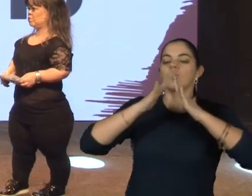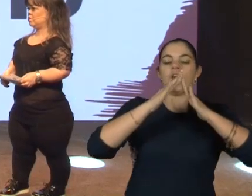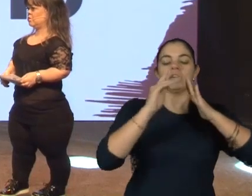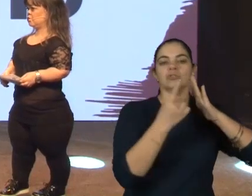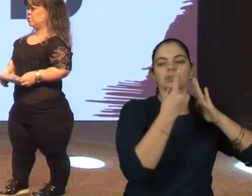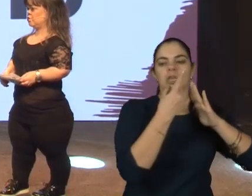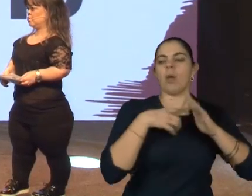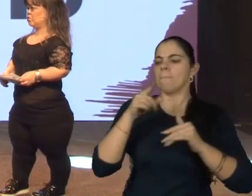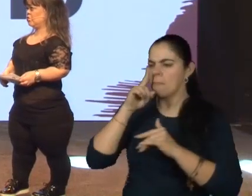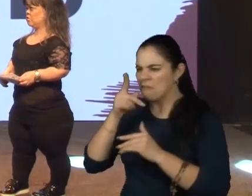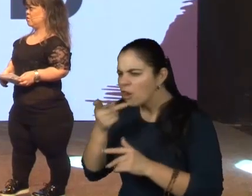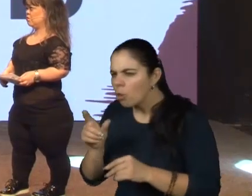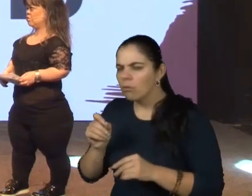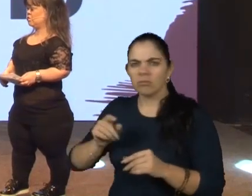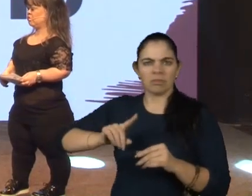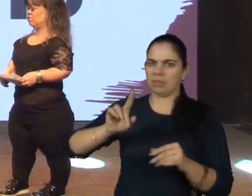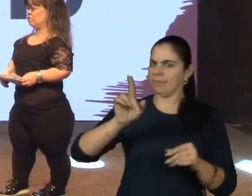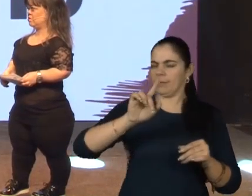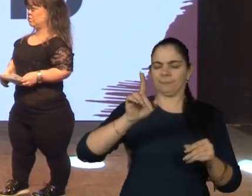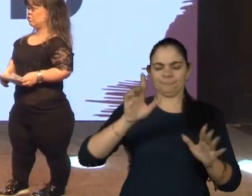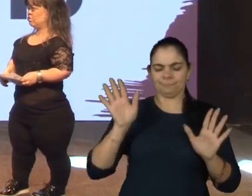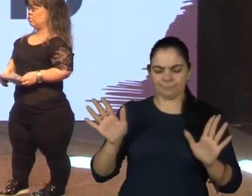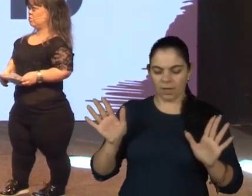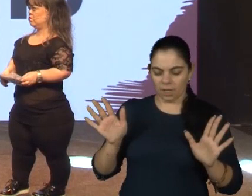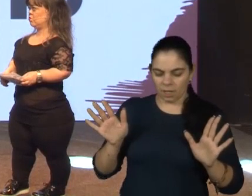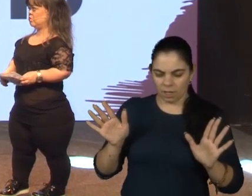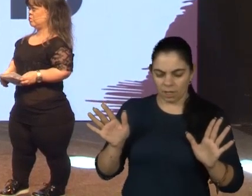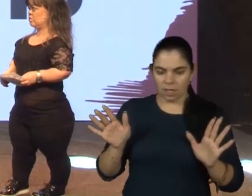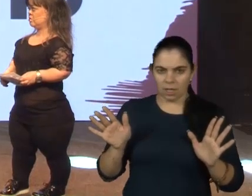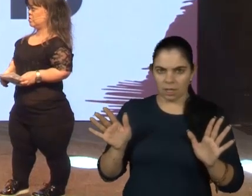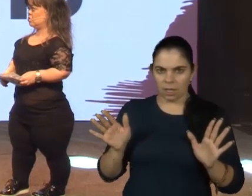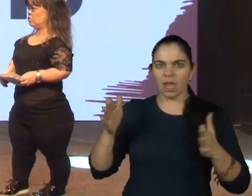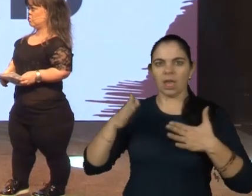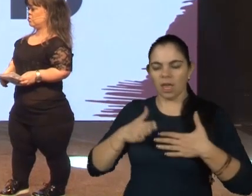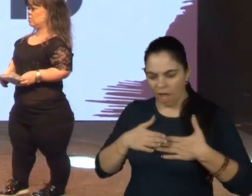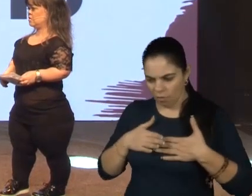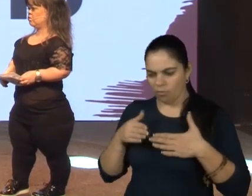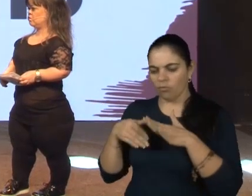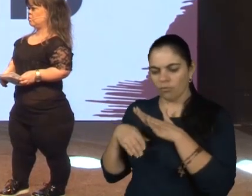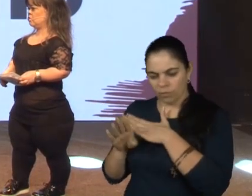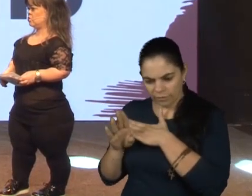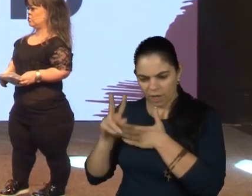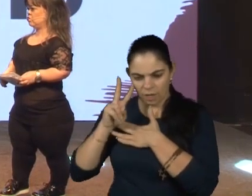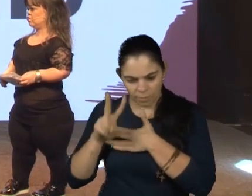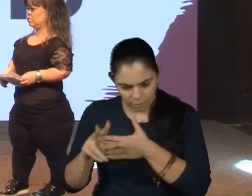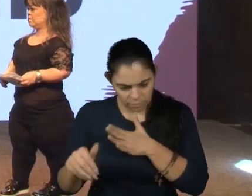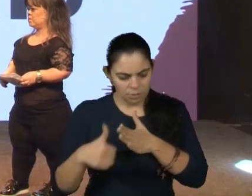foi a reação dela? Foi tranquilo? Não, porque assim, então, eu fui atrás do...